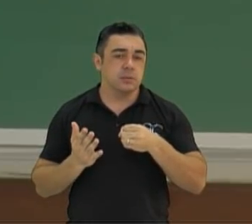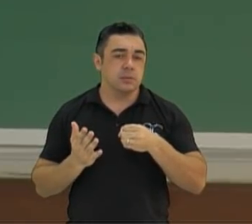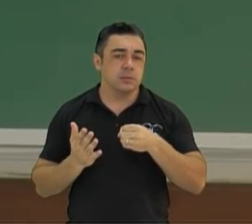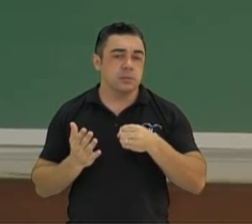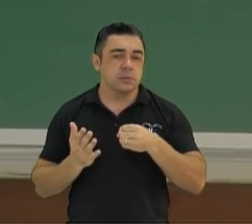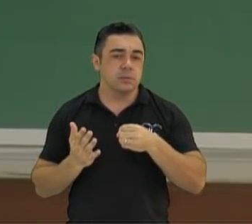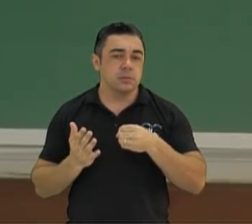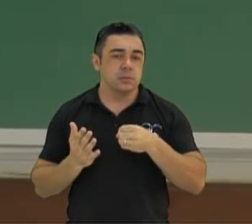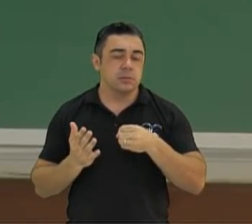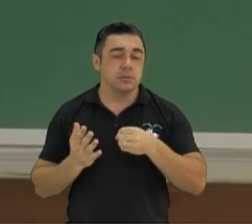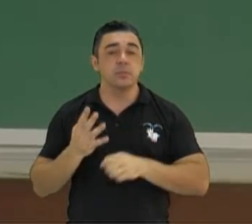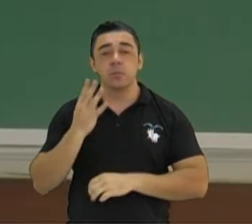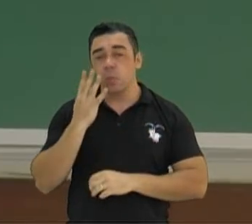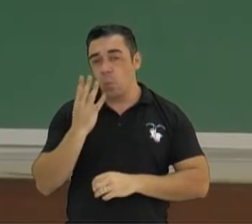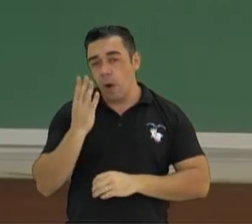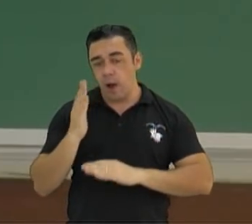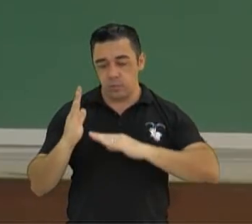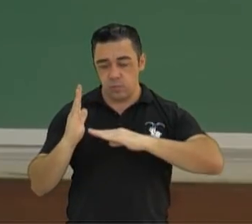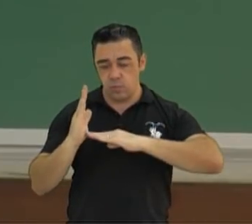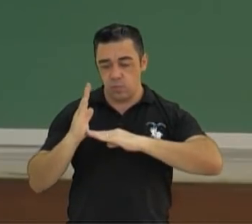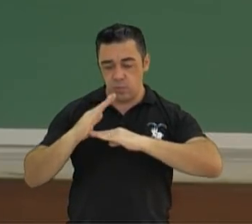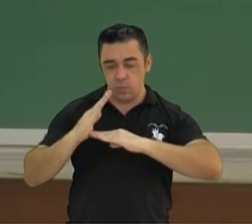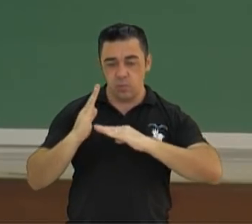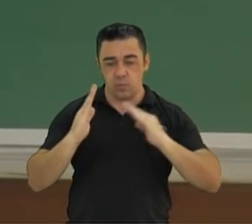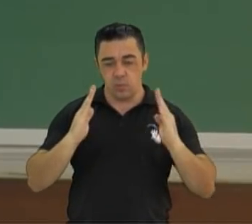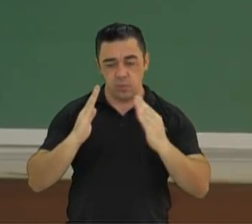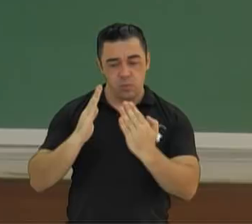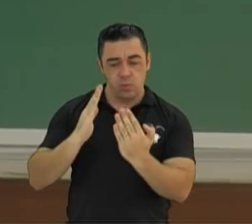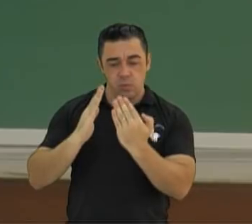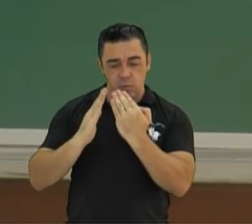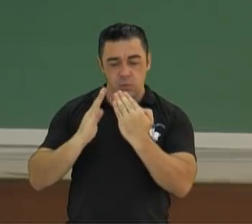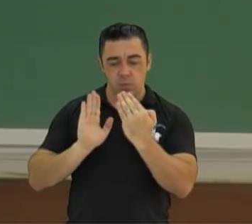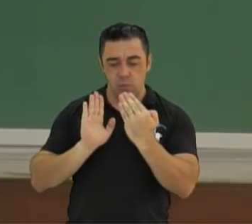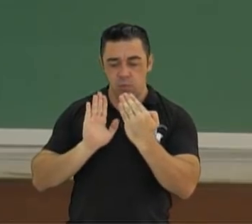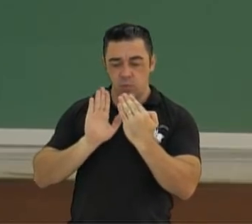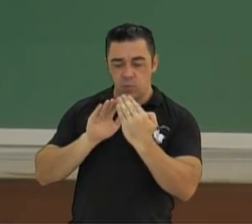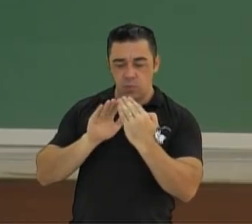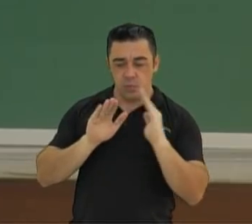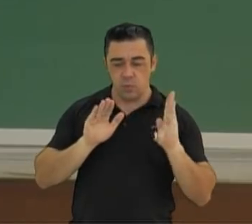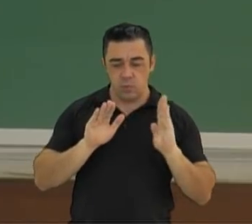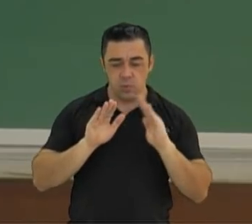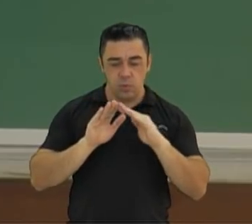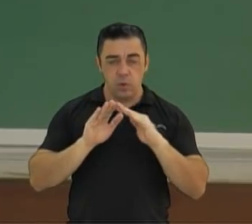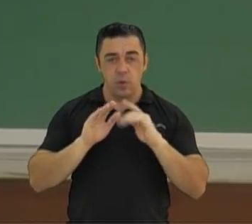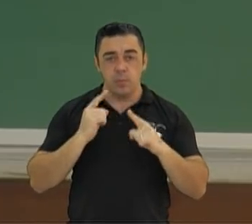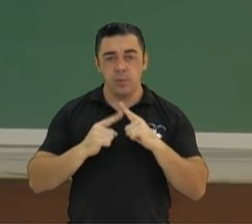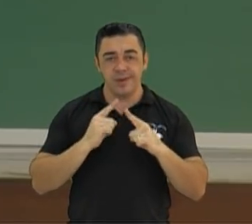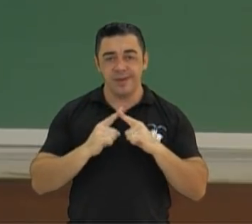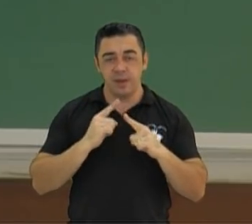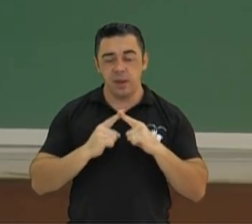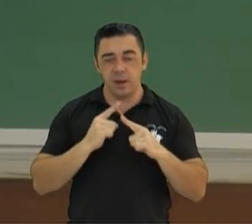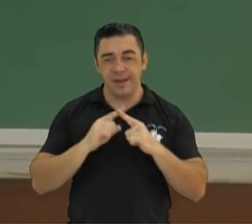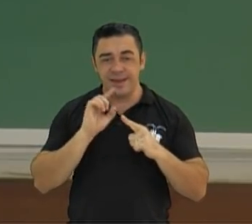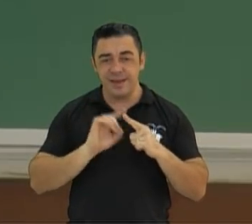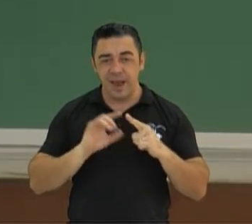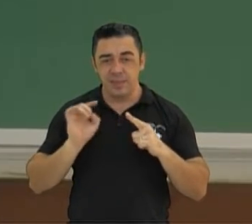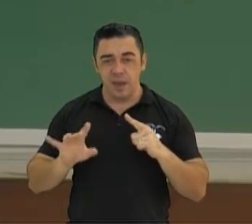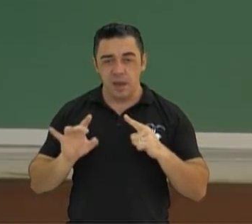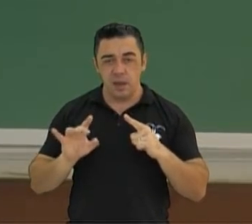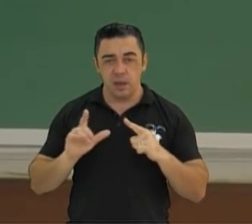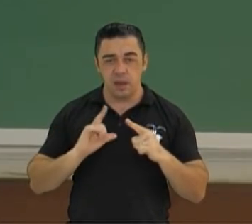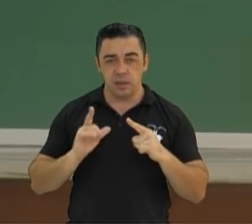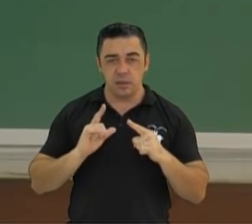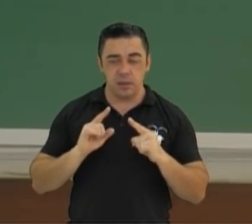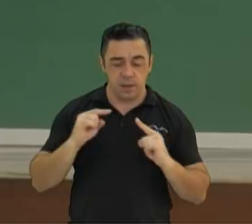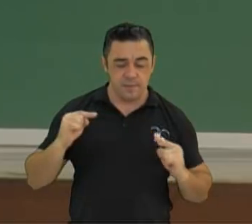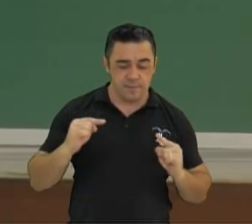faces? 4 faces. Por quê? Porque de cada vértice aqui eu tenho uma aresta e de cada aresta eu